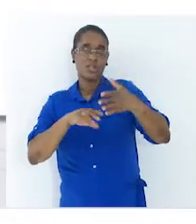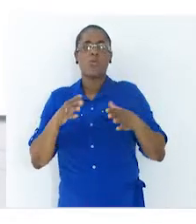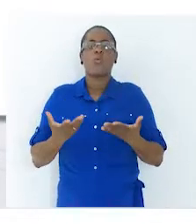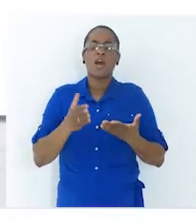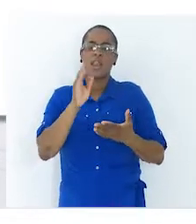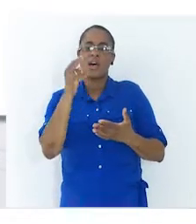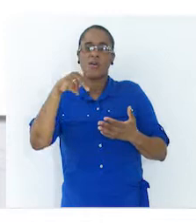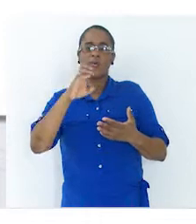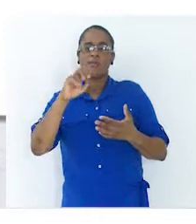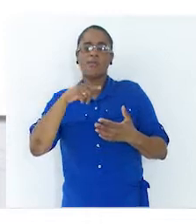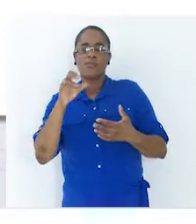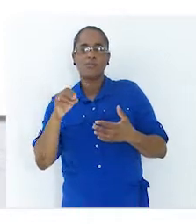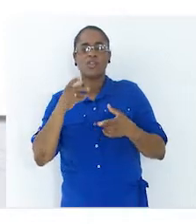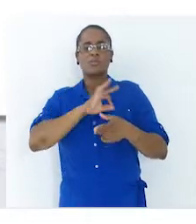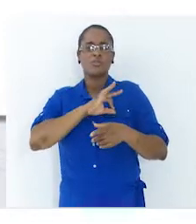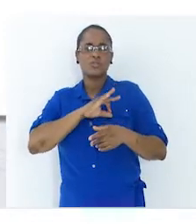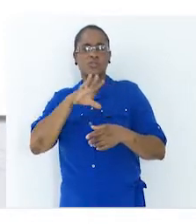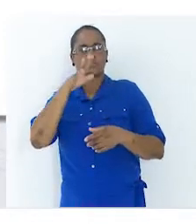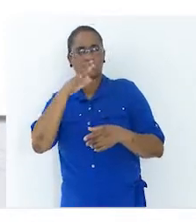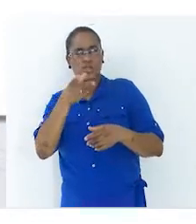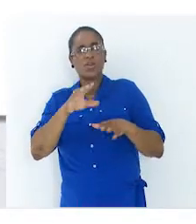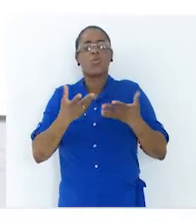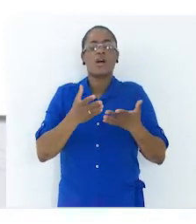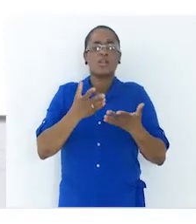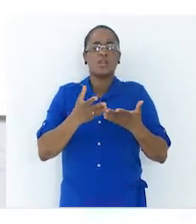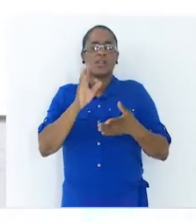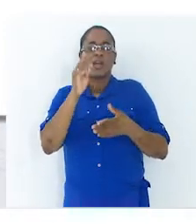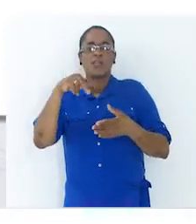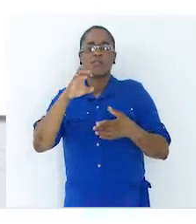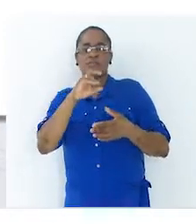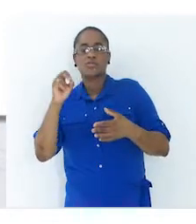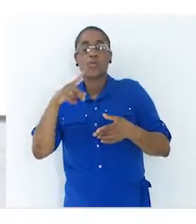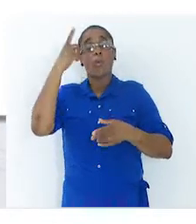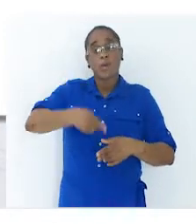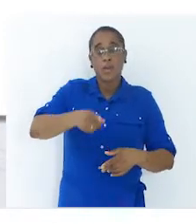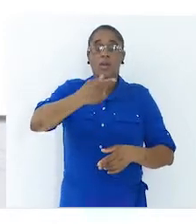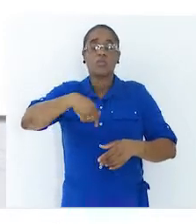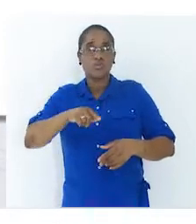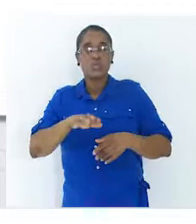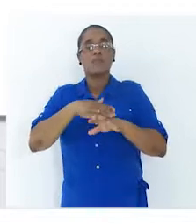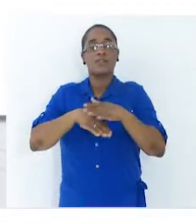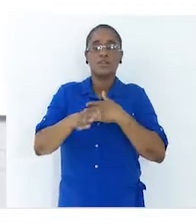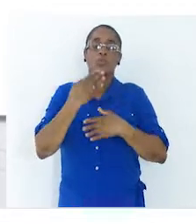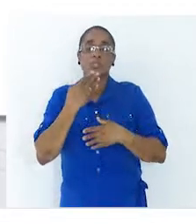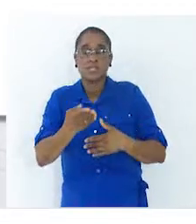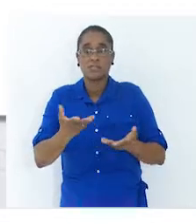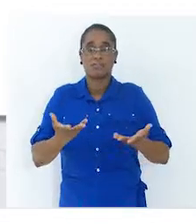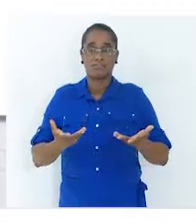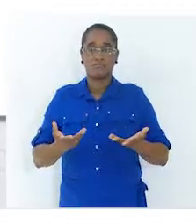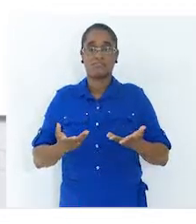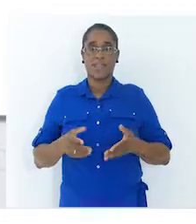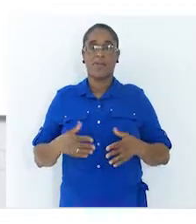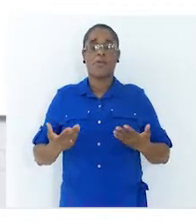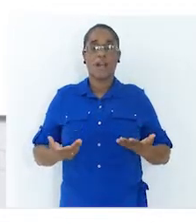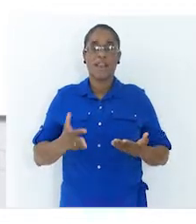que o professor diz? Qual é a função que nos obriga a fazer um apelo? Que nos dispõe para fazer um apelo?